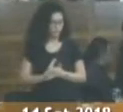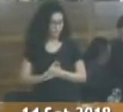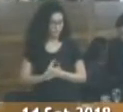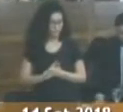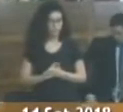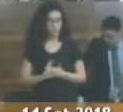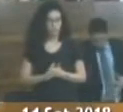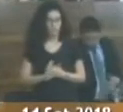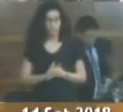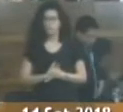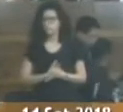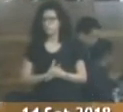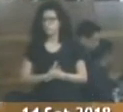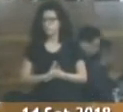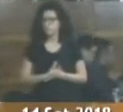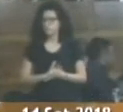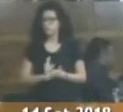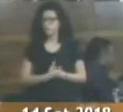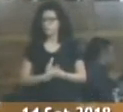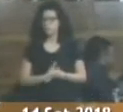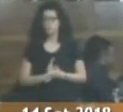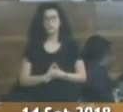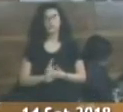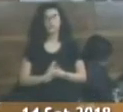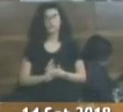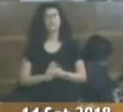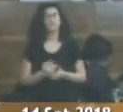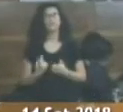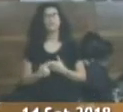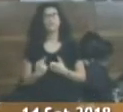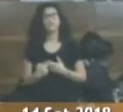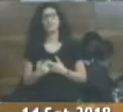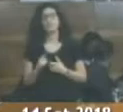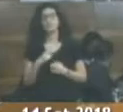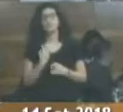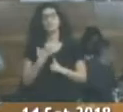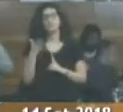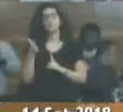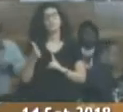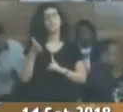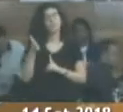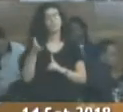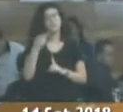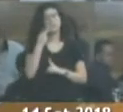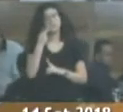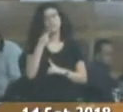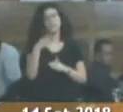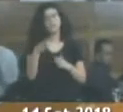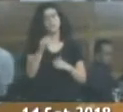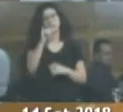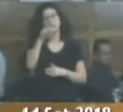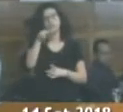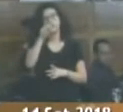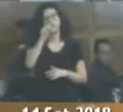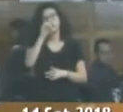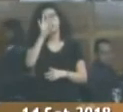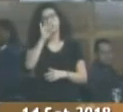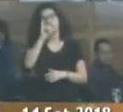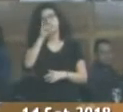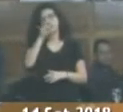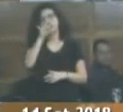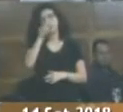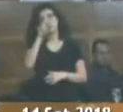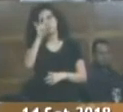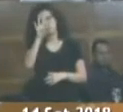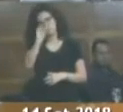por que que a nossa palestra falou do Instituto, né?